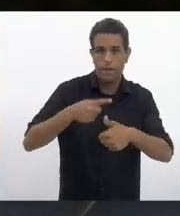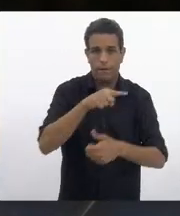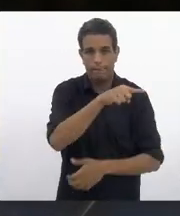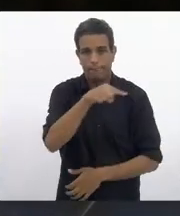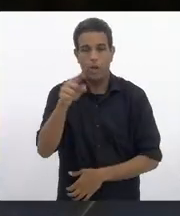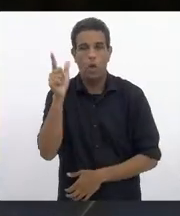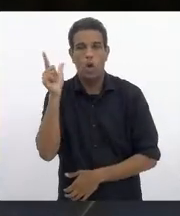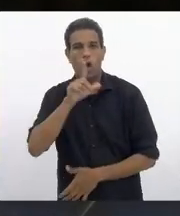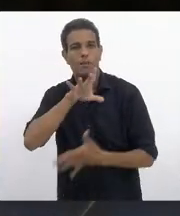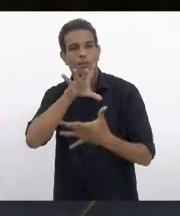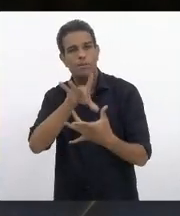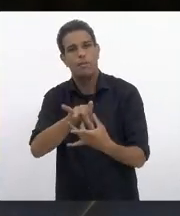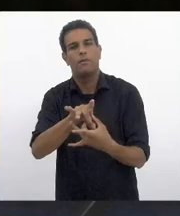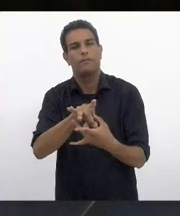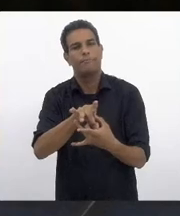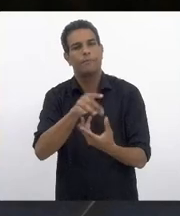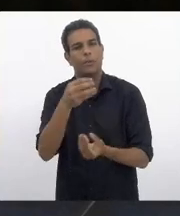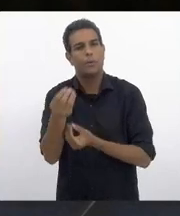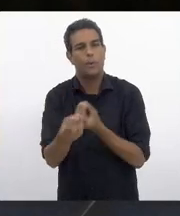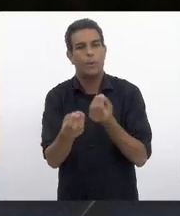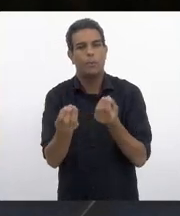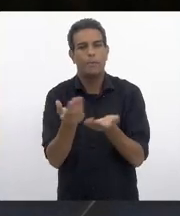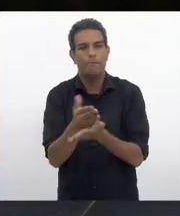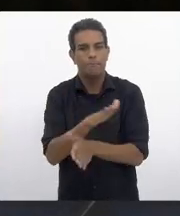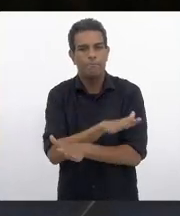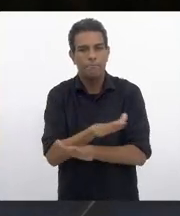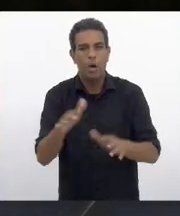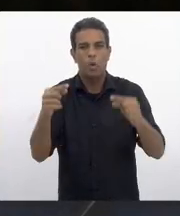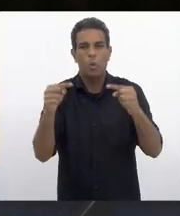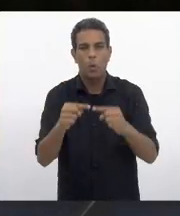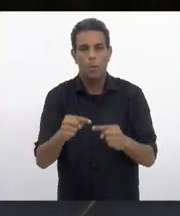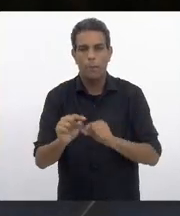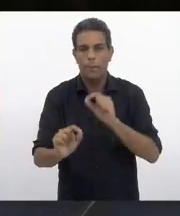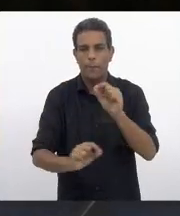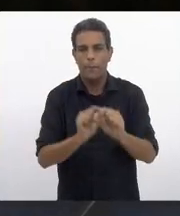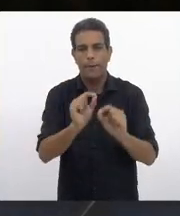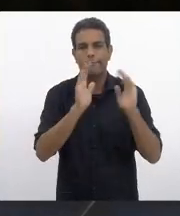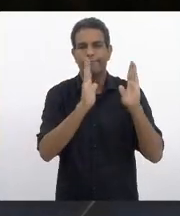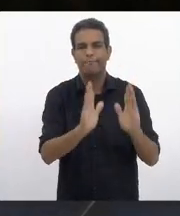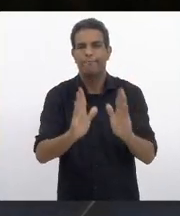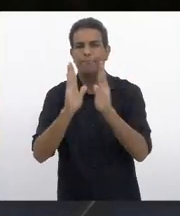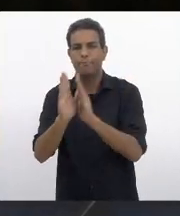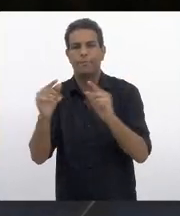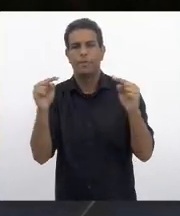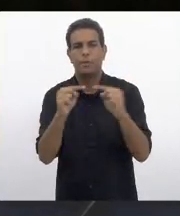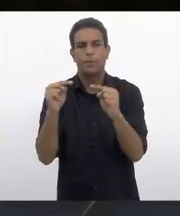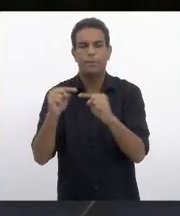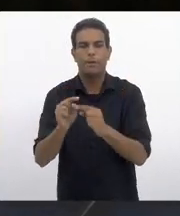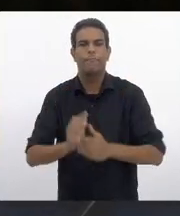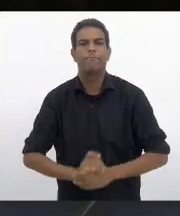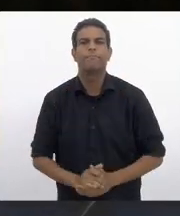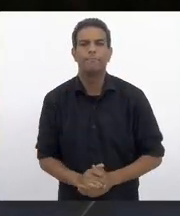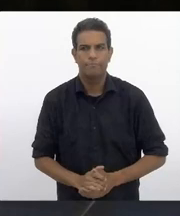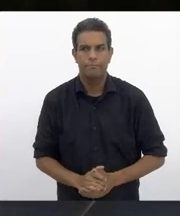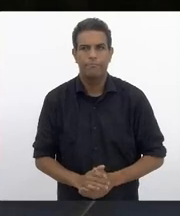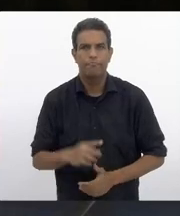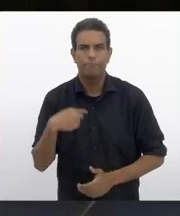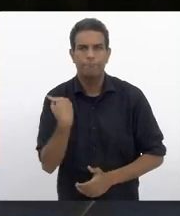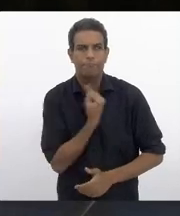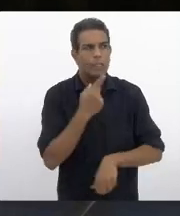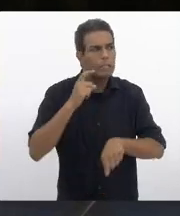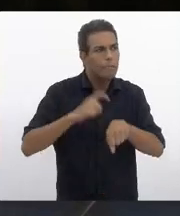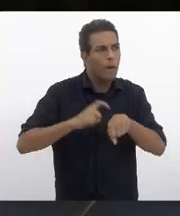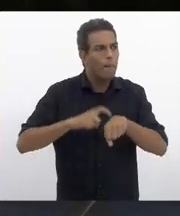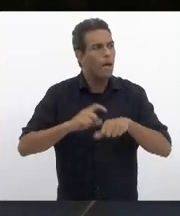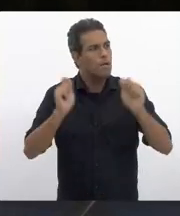que, né, acabou que abafou as falas seguintes aqui no primeiro dia, logo quando a mensagem chegou. E acho que aqui a intenção